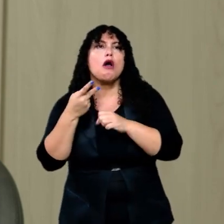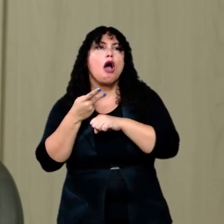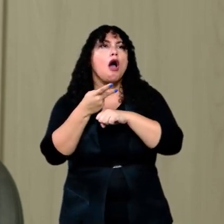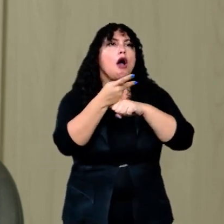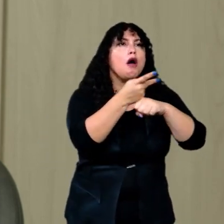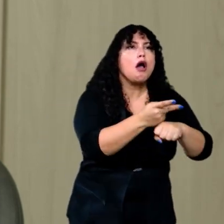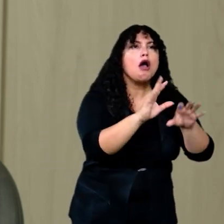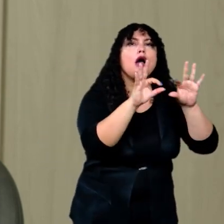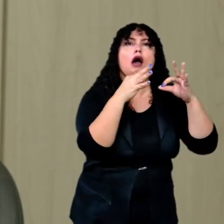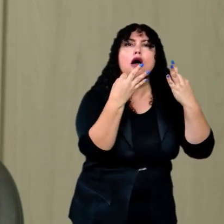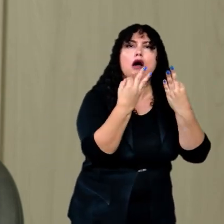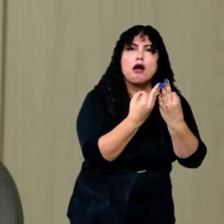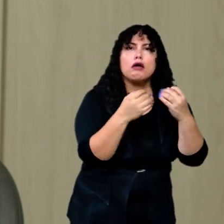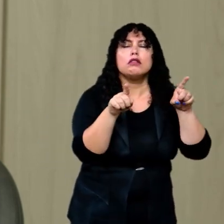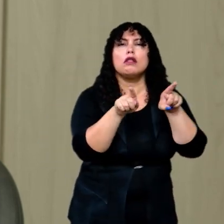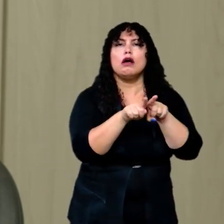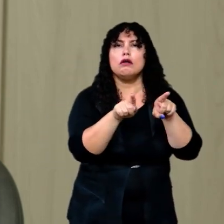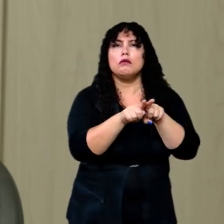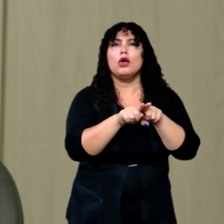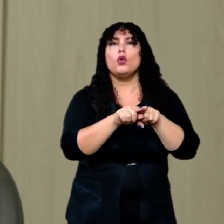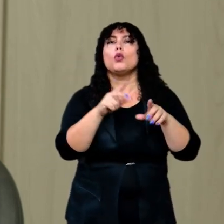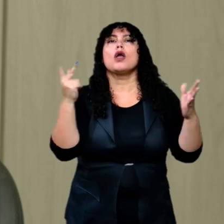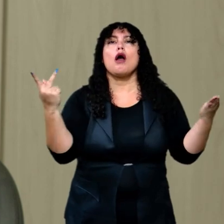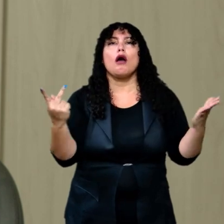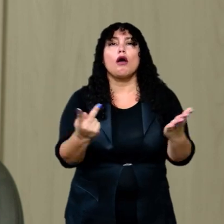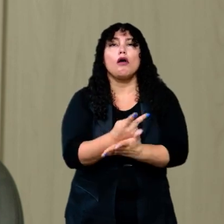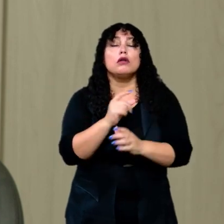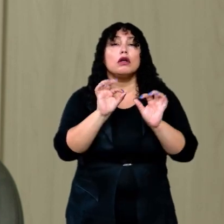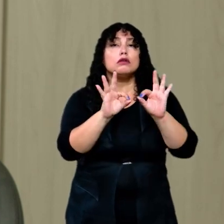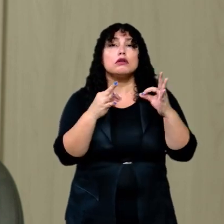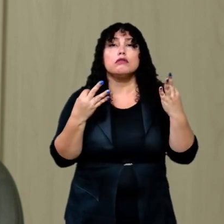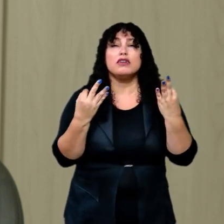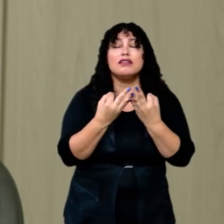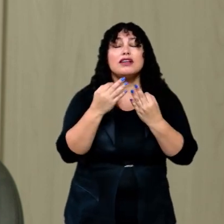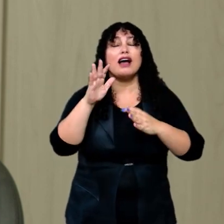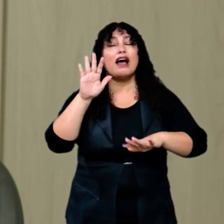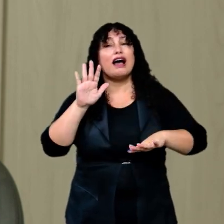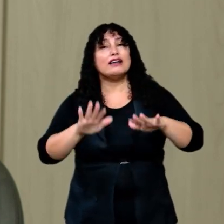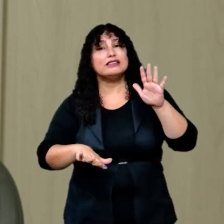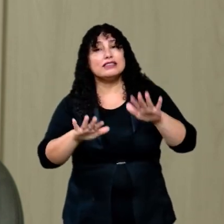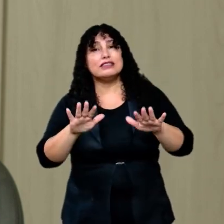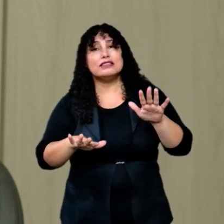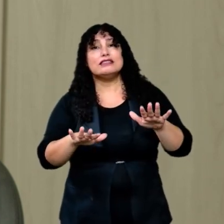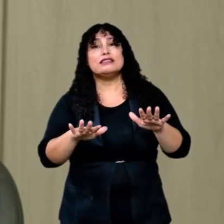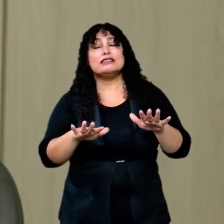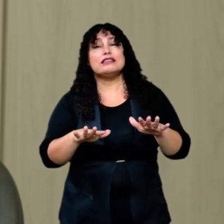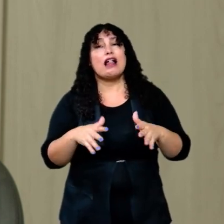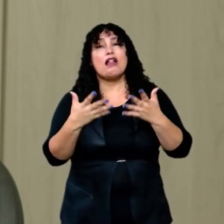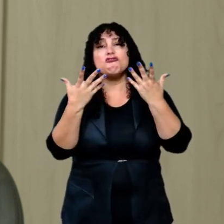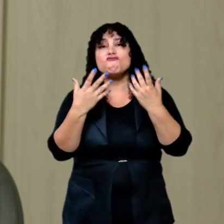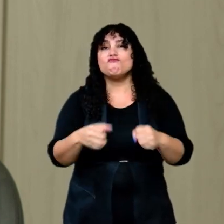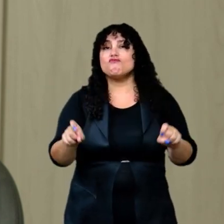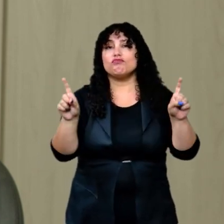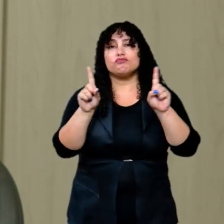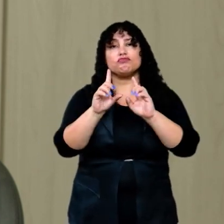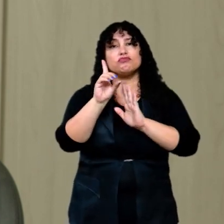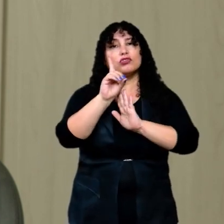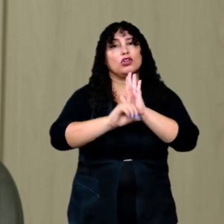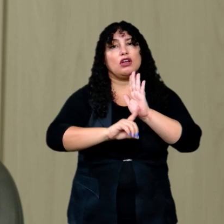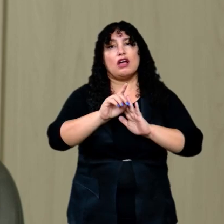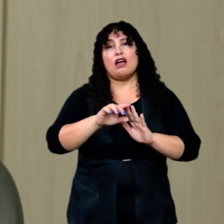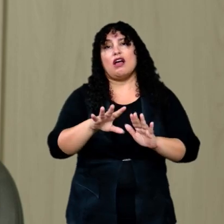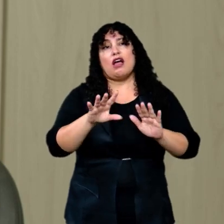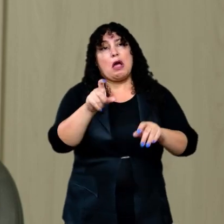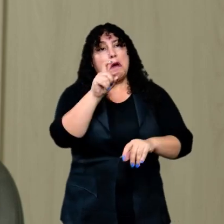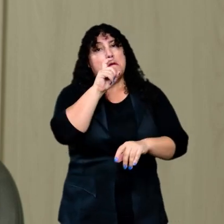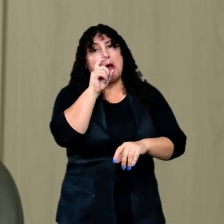ouvir a família. E o que acontece muito com a família, às vezes, a negação do diagnóstico, né? O pai